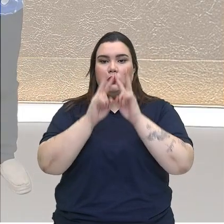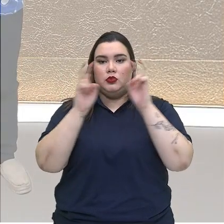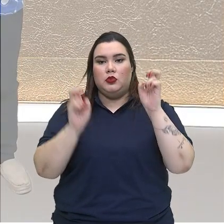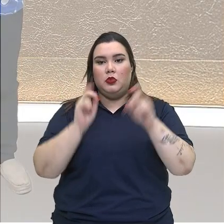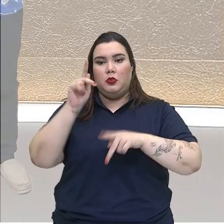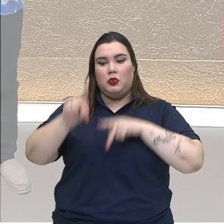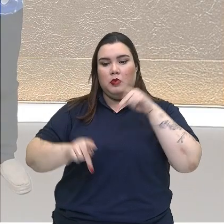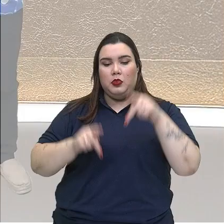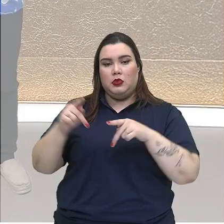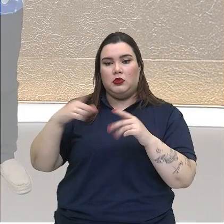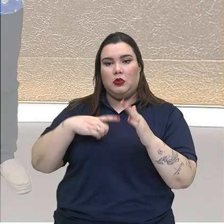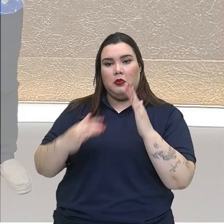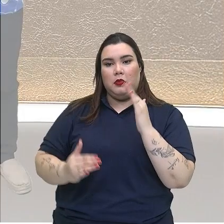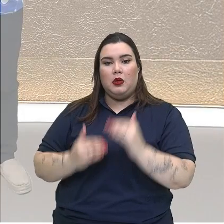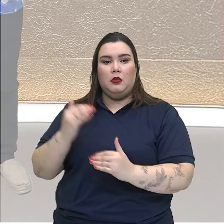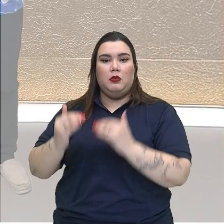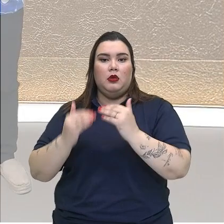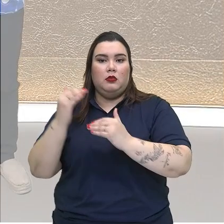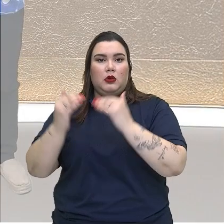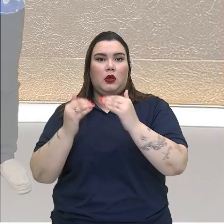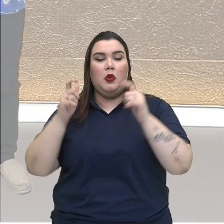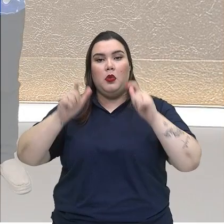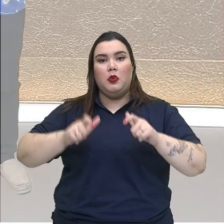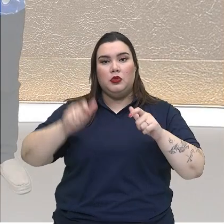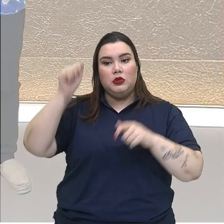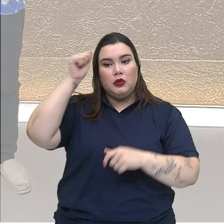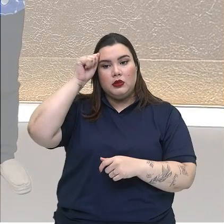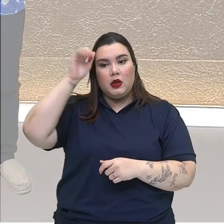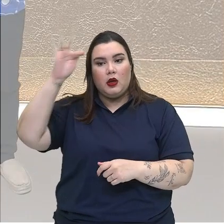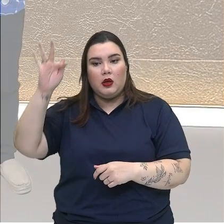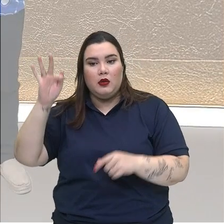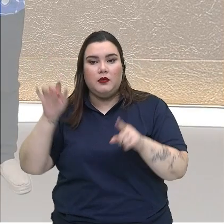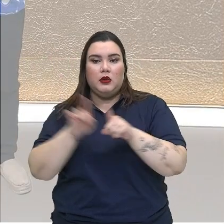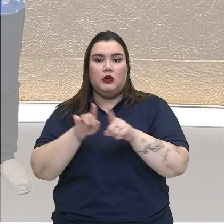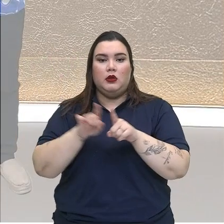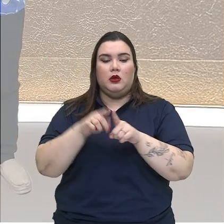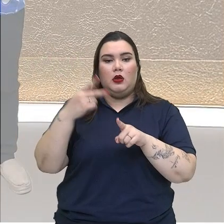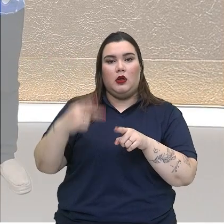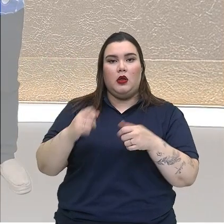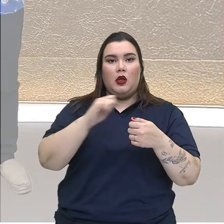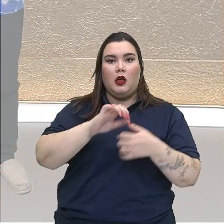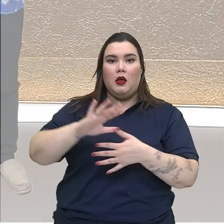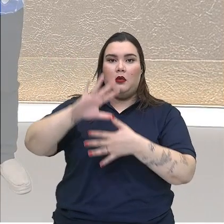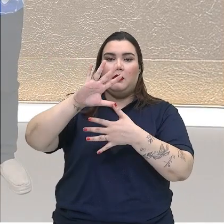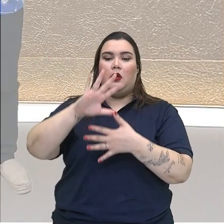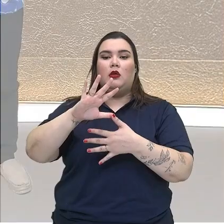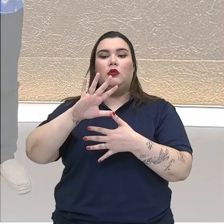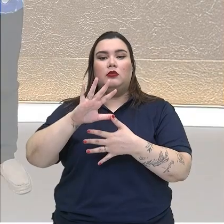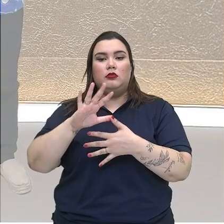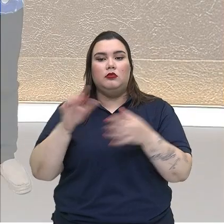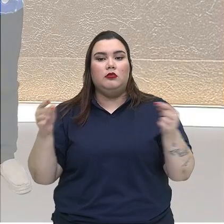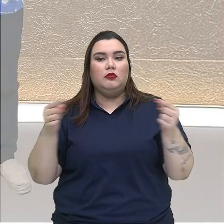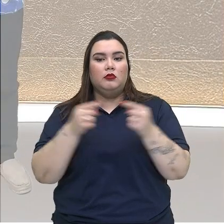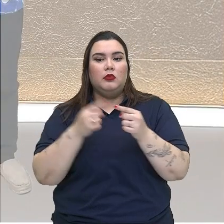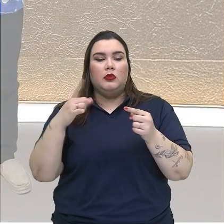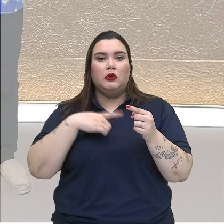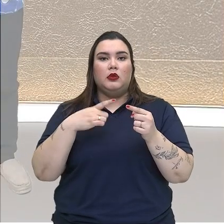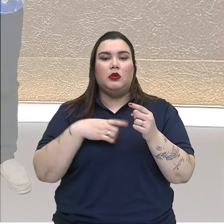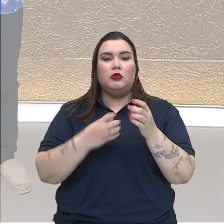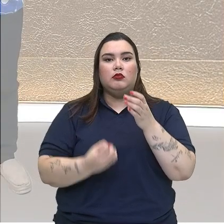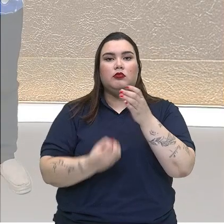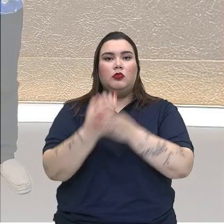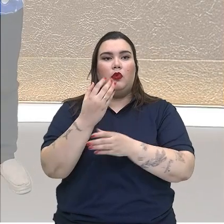populações desenvolvidas na África e também aqui no continente americano, que, na verdade, desenvolveram